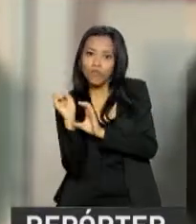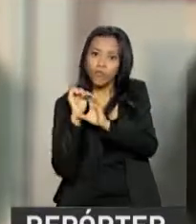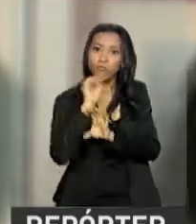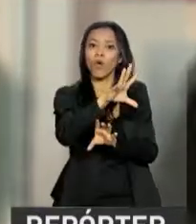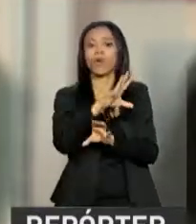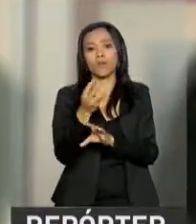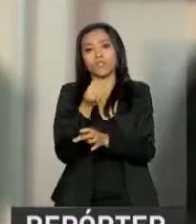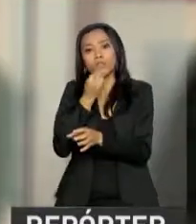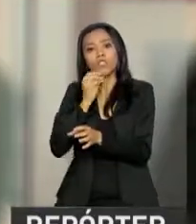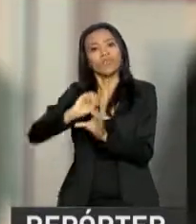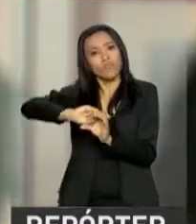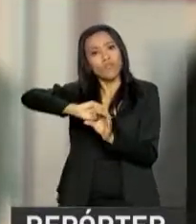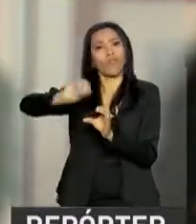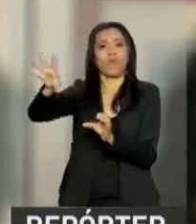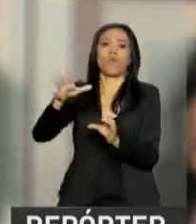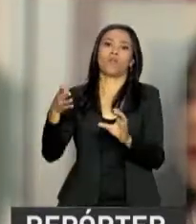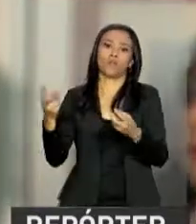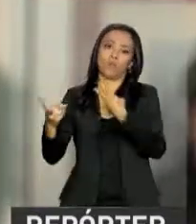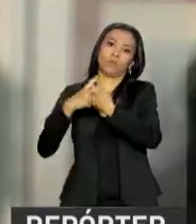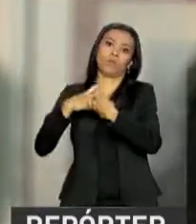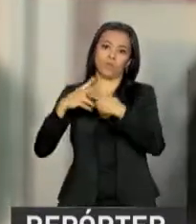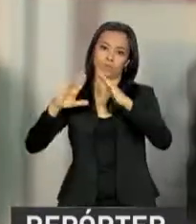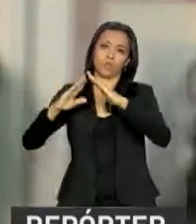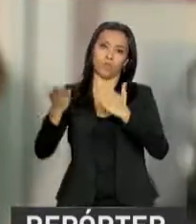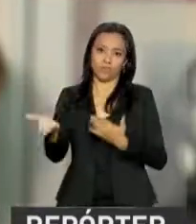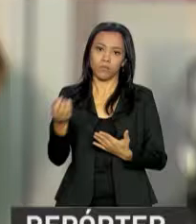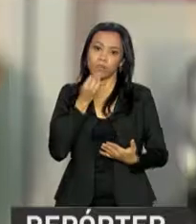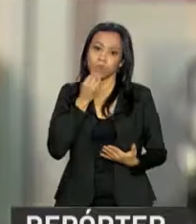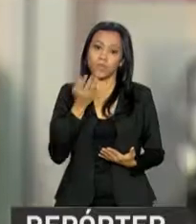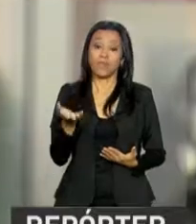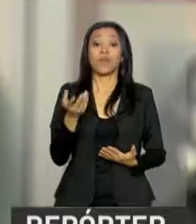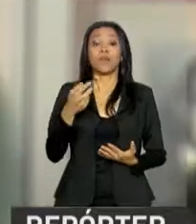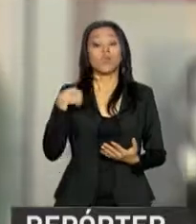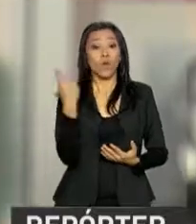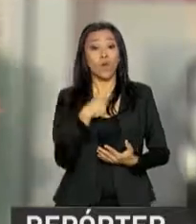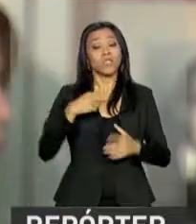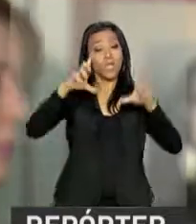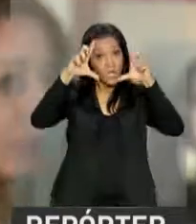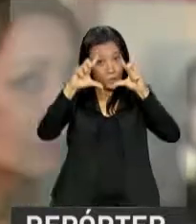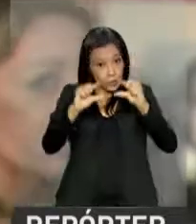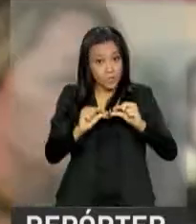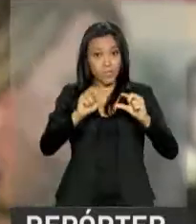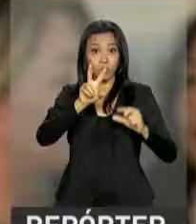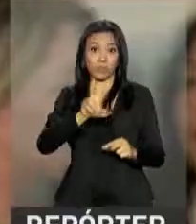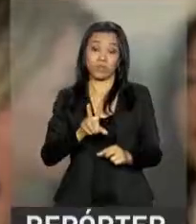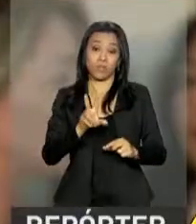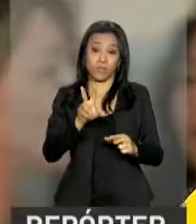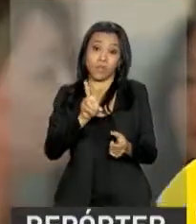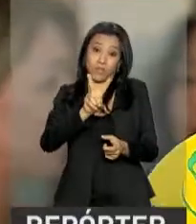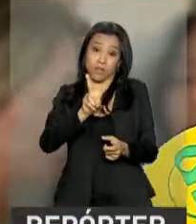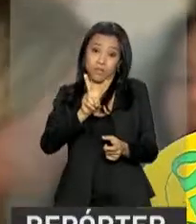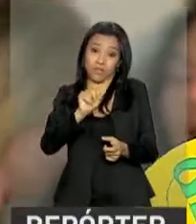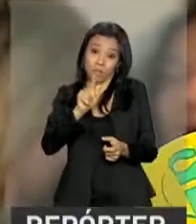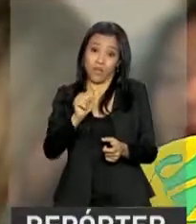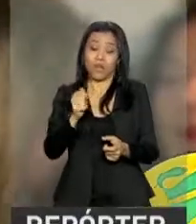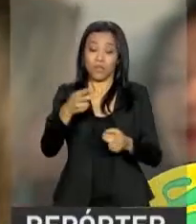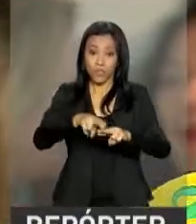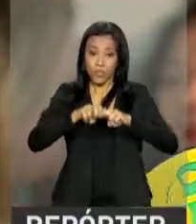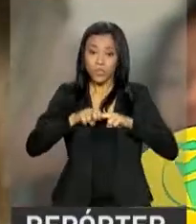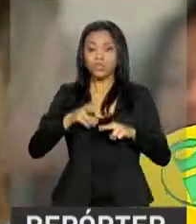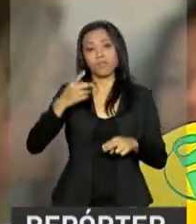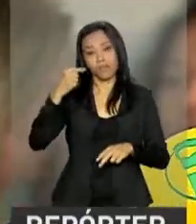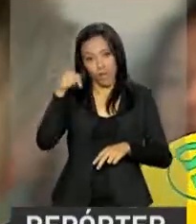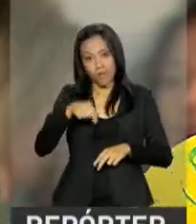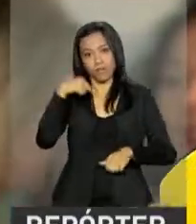sair. Ao fazer isso, nós estamos reduzindo o déficit de vagas no sistema prisional. Por isso, essa